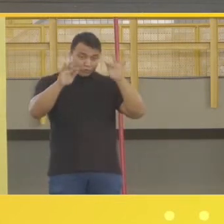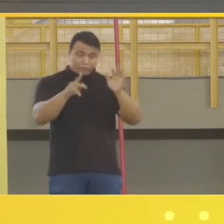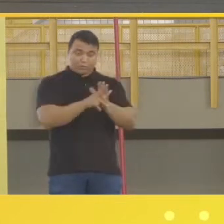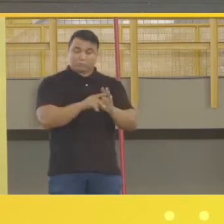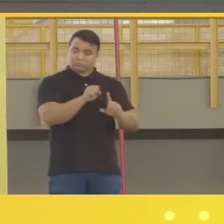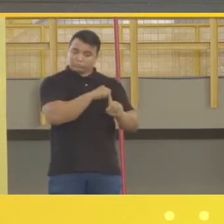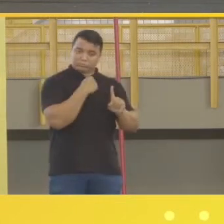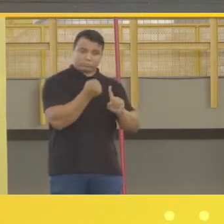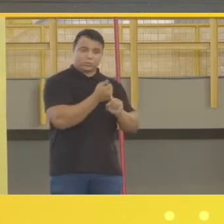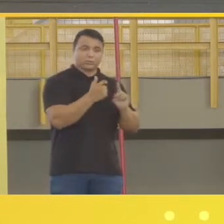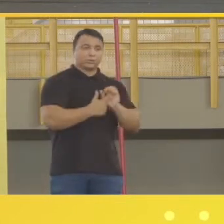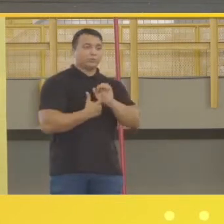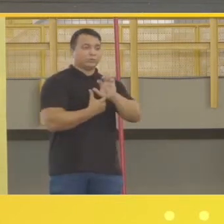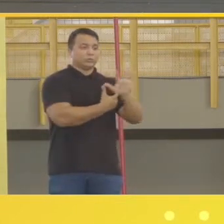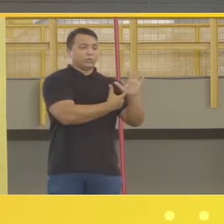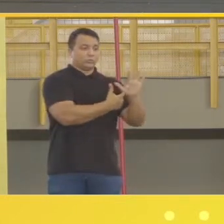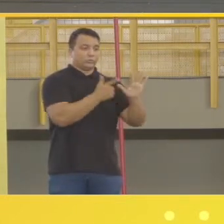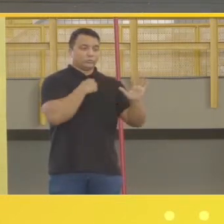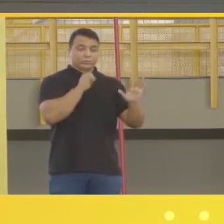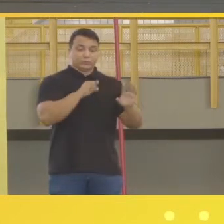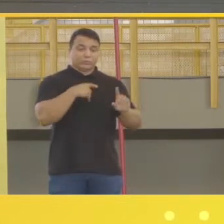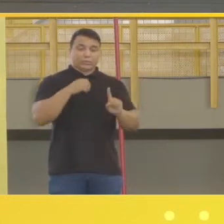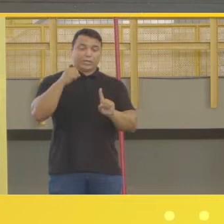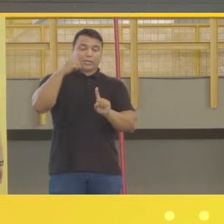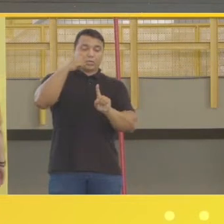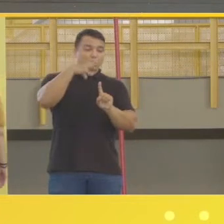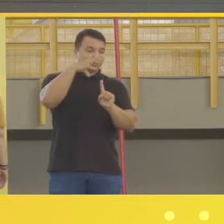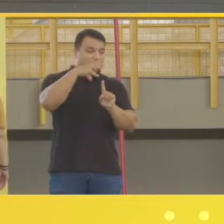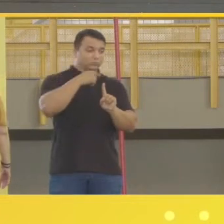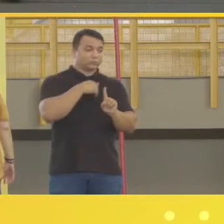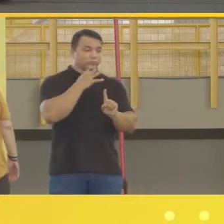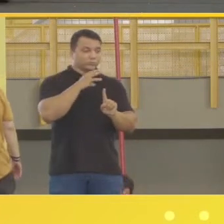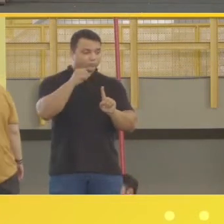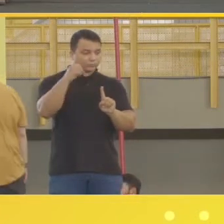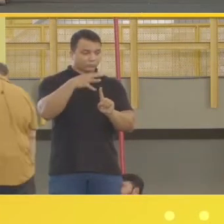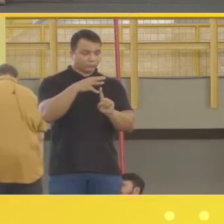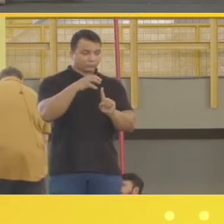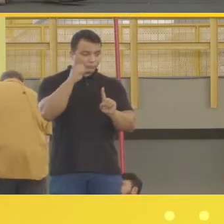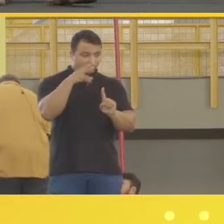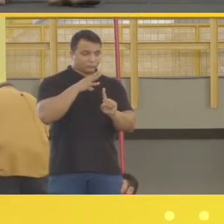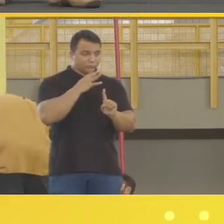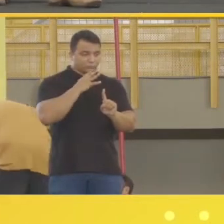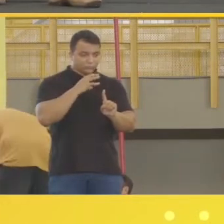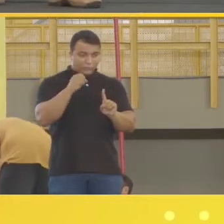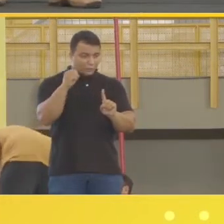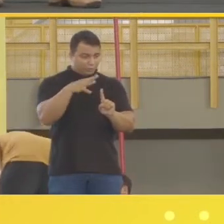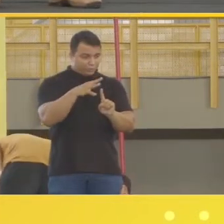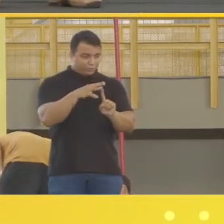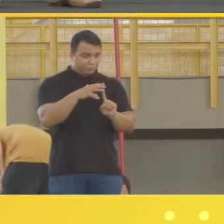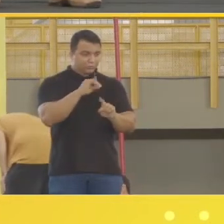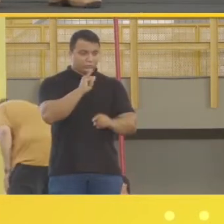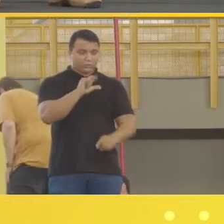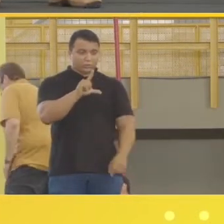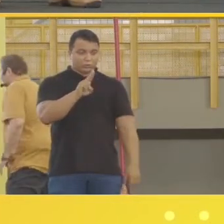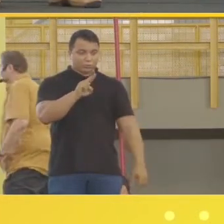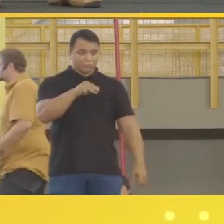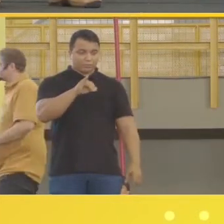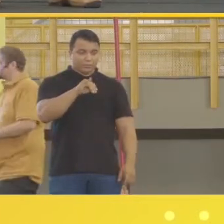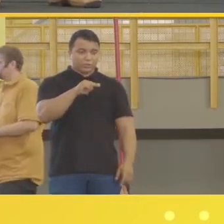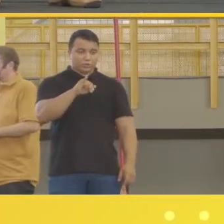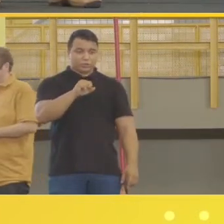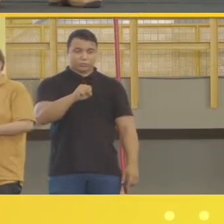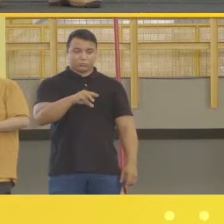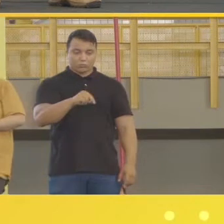filosófico-sociais, com destaque para o iluminismo francês. E aí, quando a gente fala do iluminismo francês, não se esqueçam que